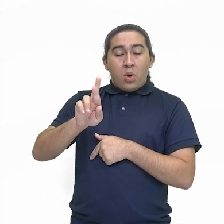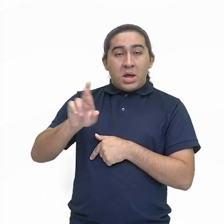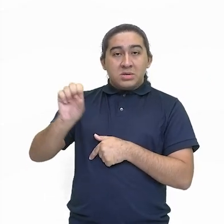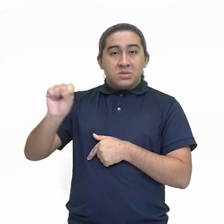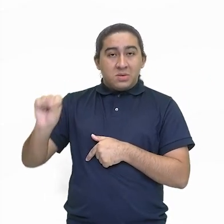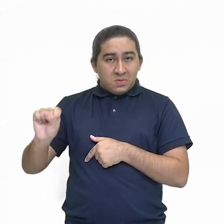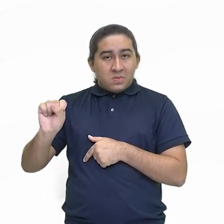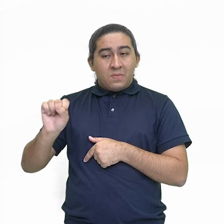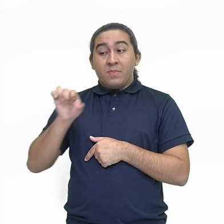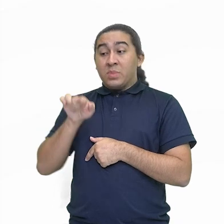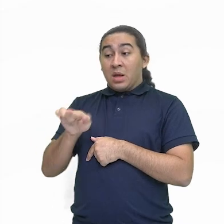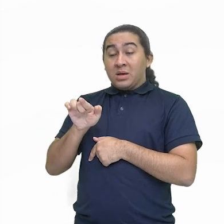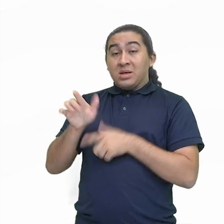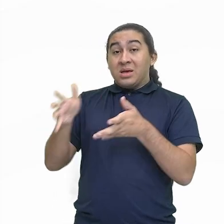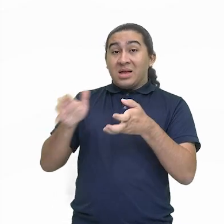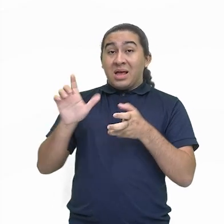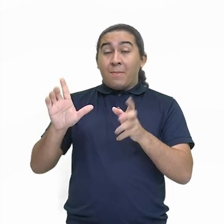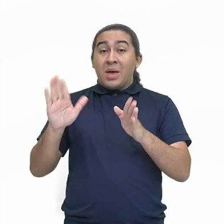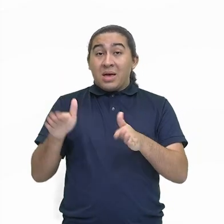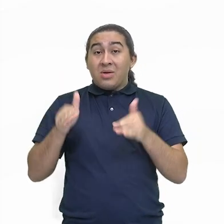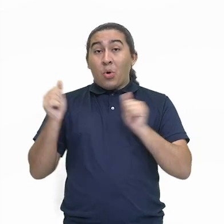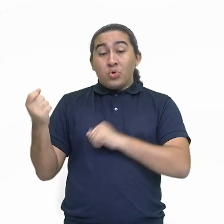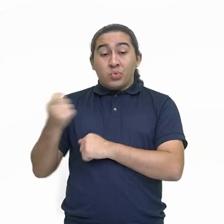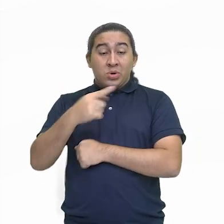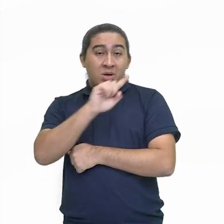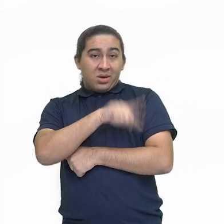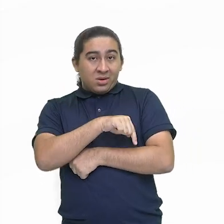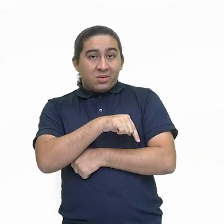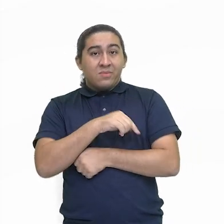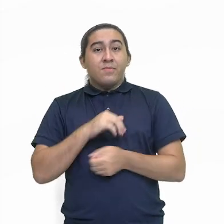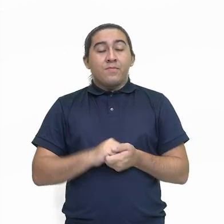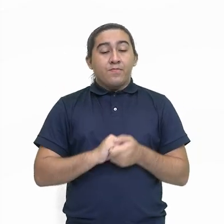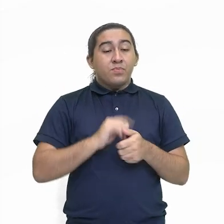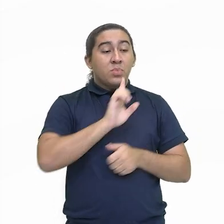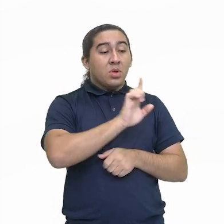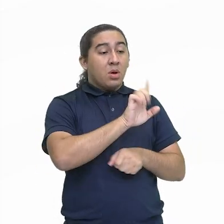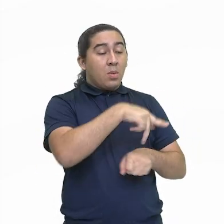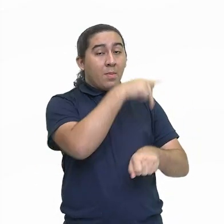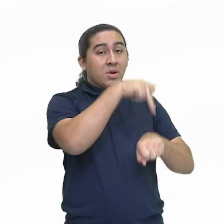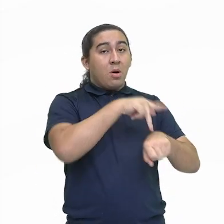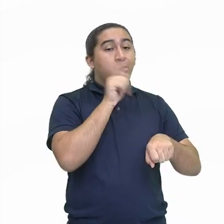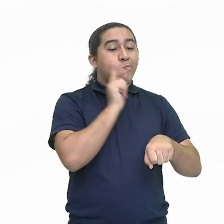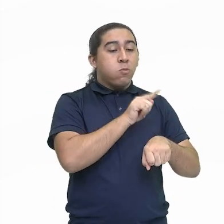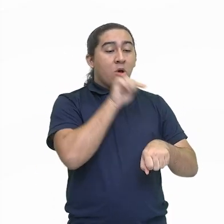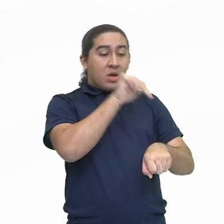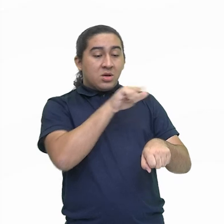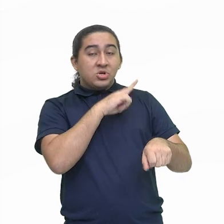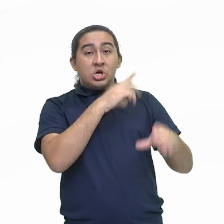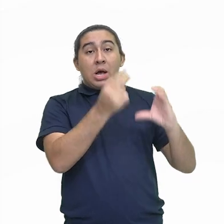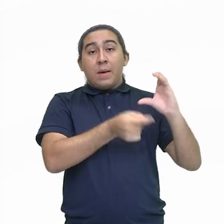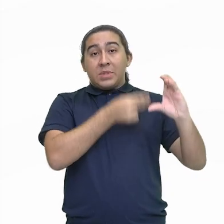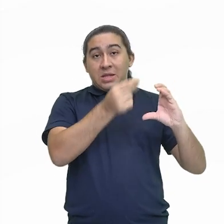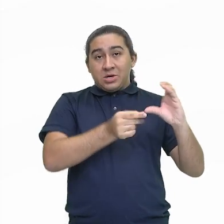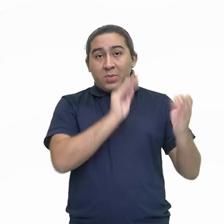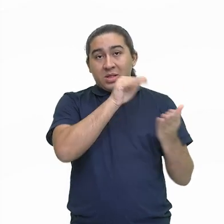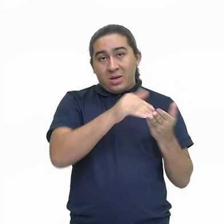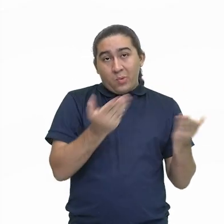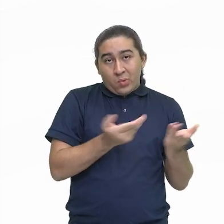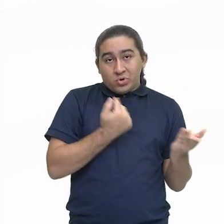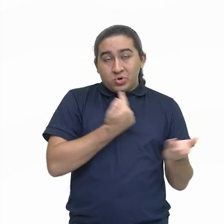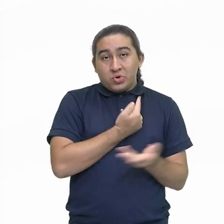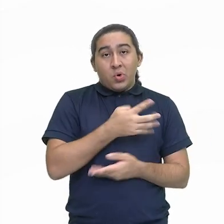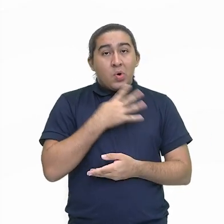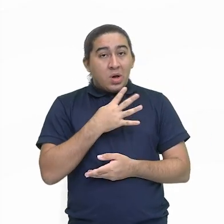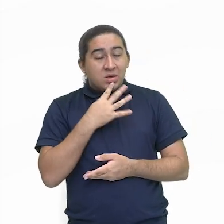e a União Soviética querendo ser melhor do que os Estados Unidos. Os Estados Unidos com uma lógica capitalista, que a gente conhece até hoje, né, de produção